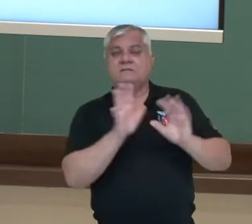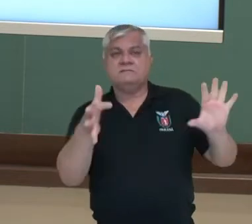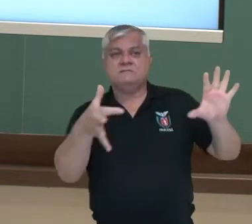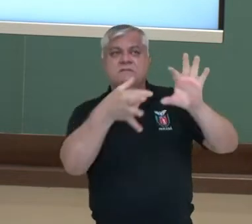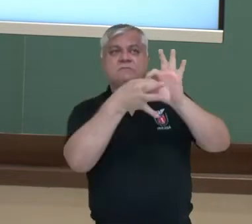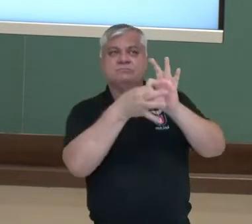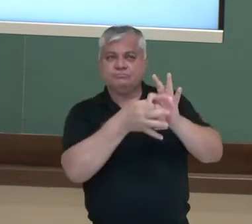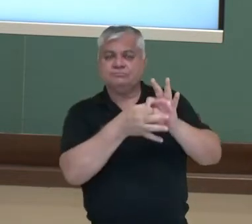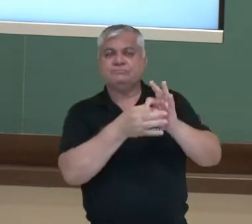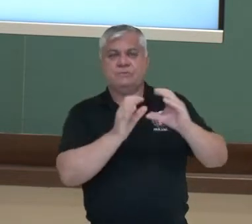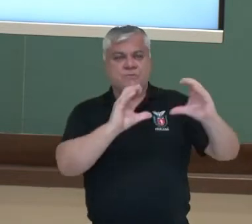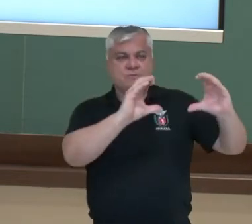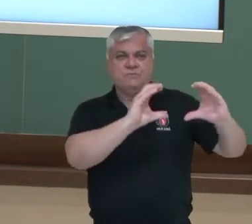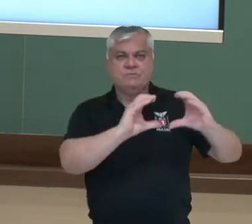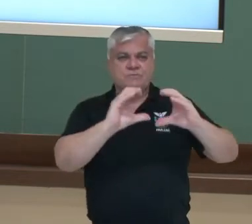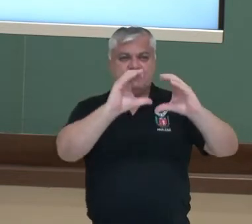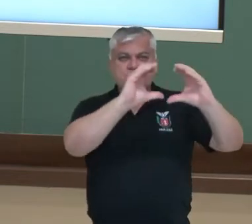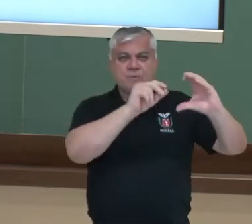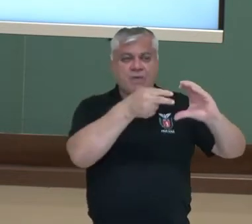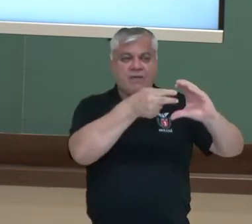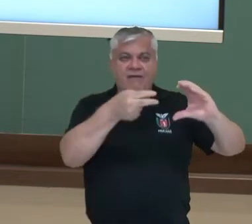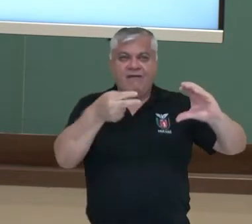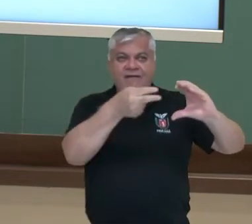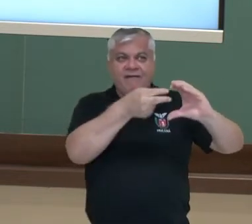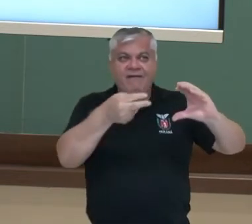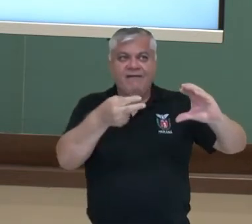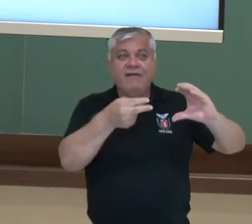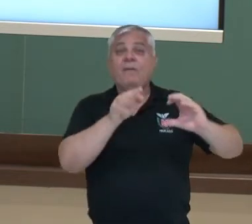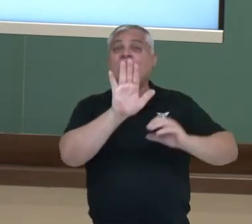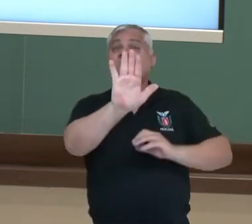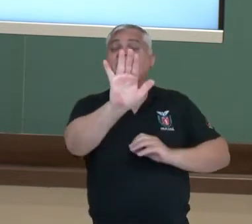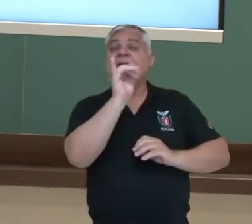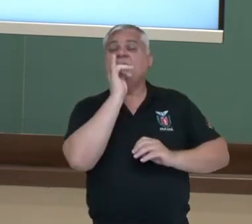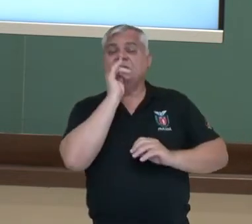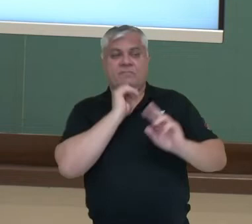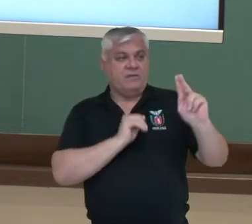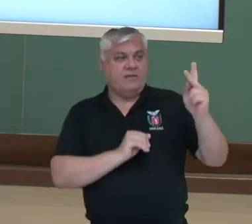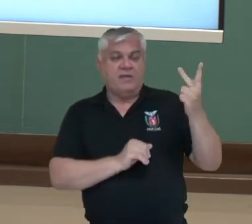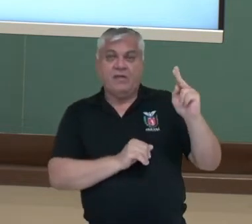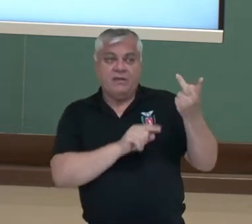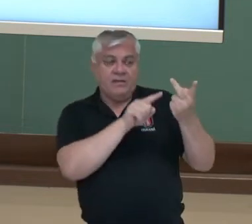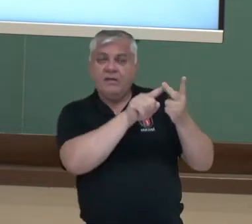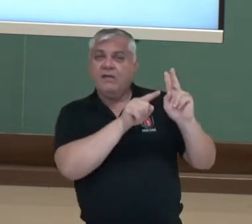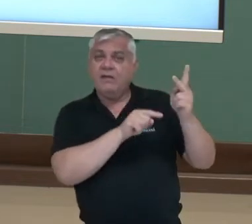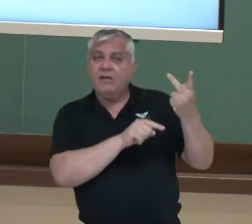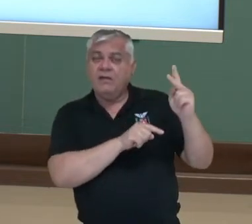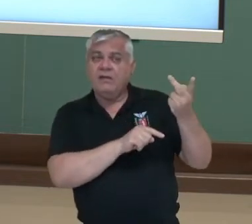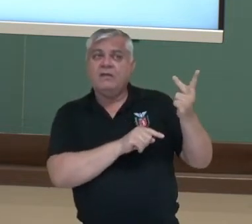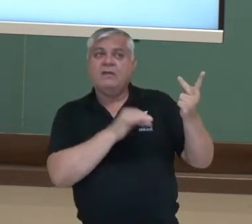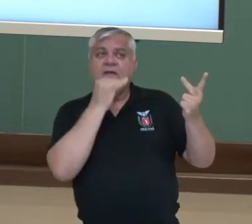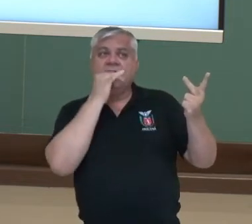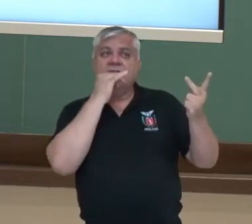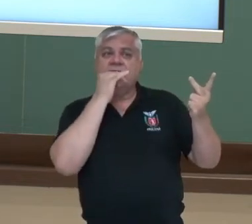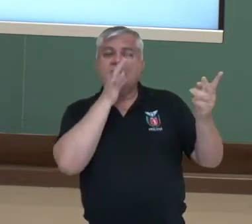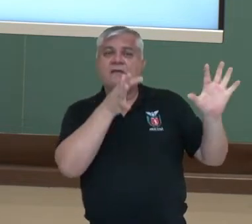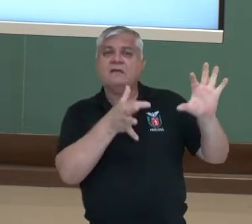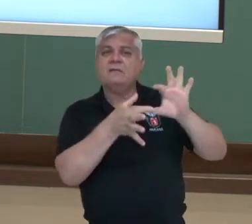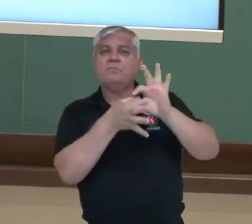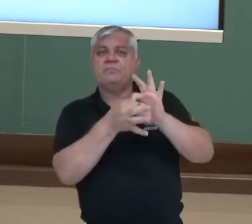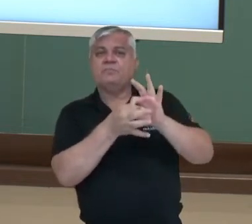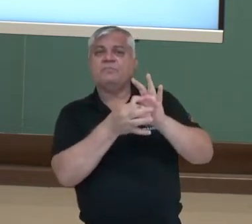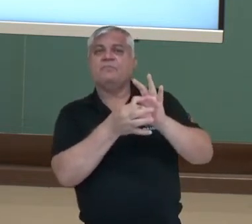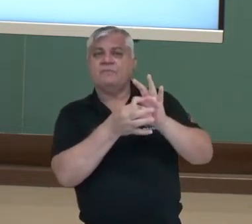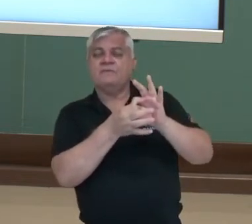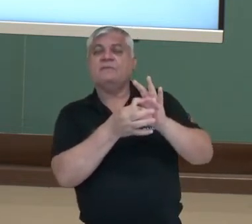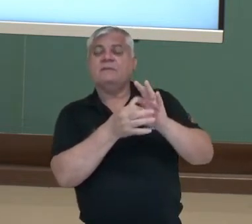aos carbonos da dupla ligação. Só que o hidrogênio, ele vai ligar-se ao